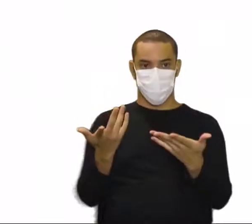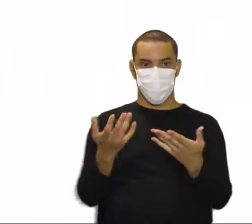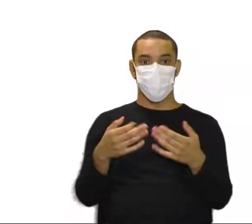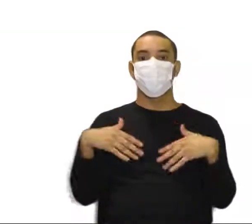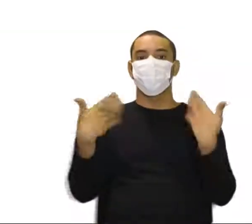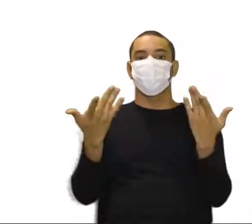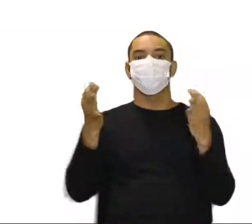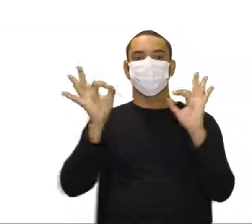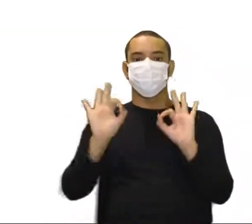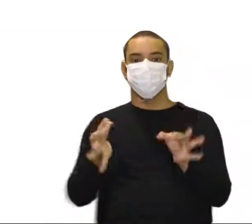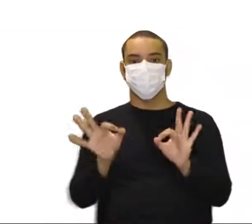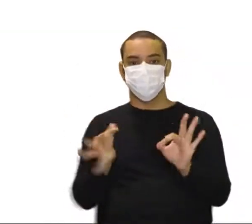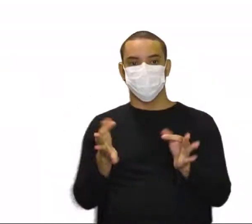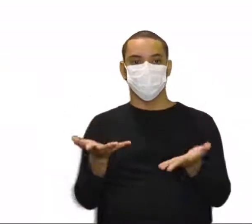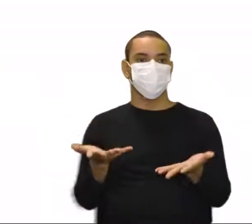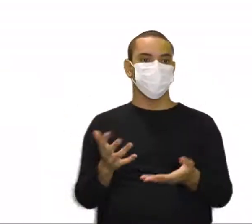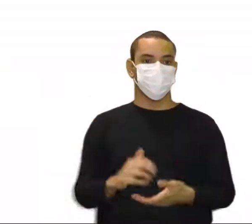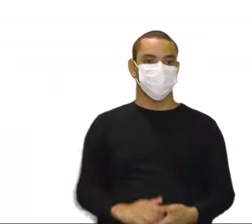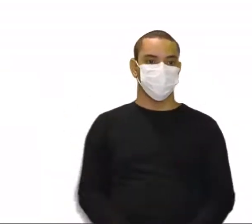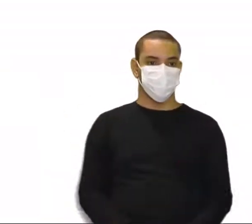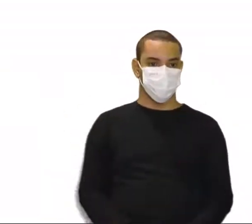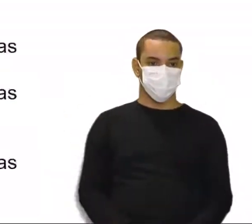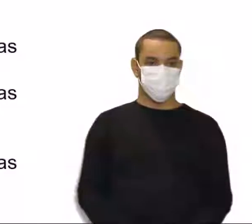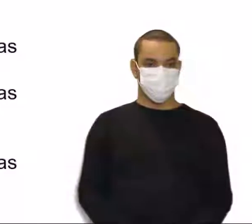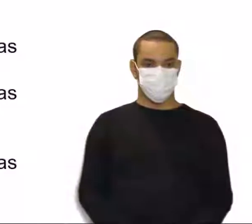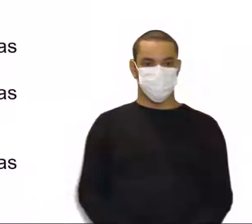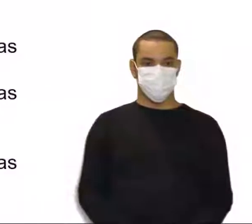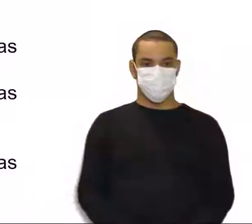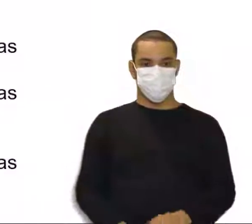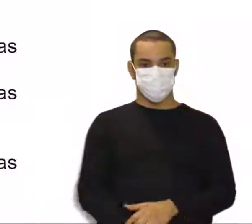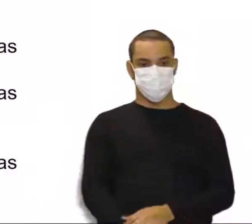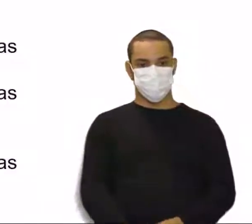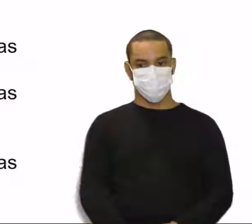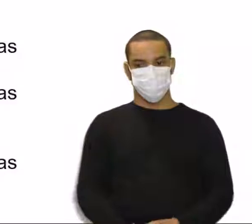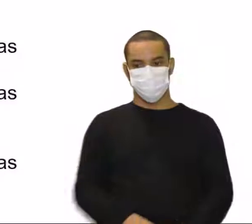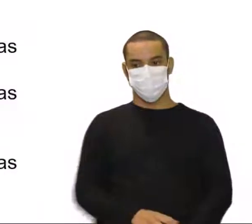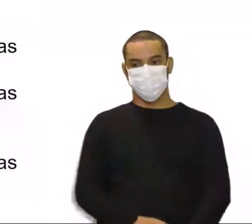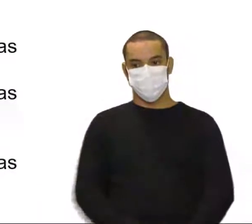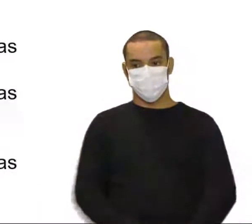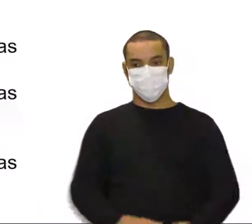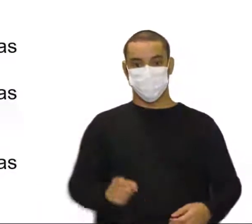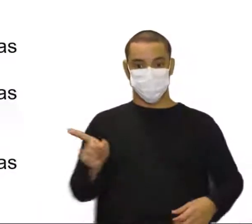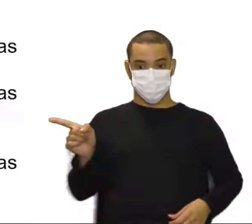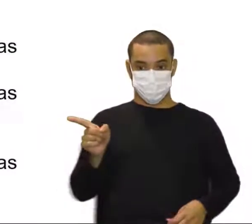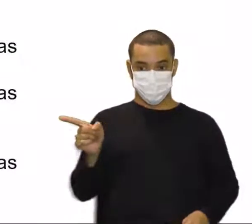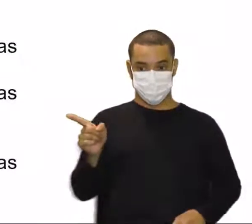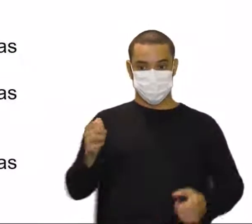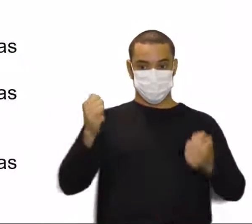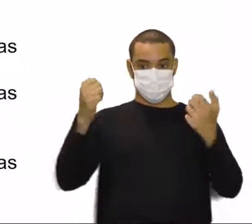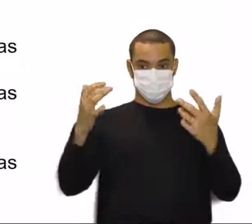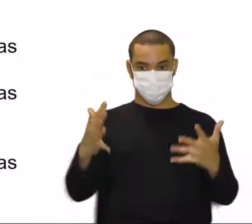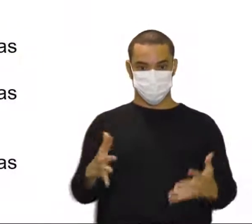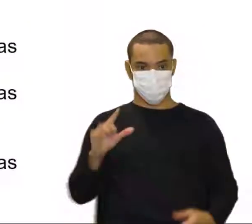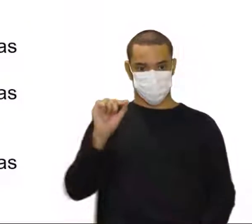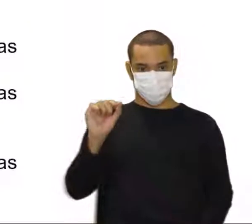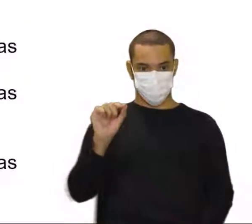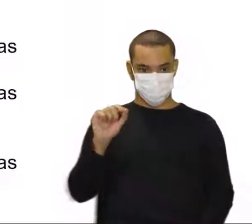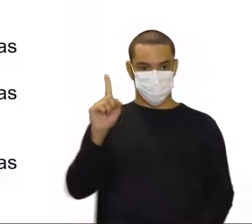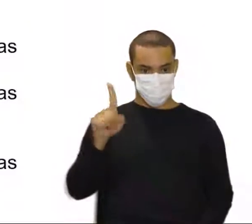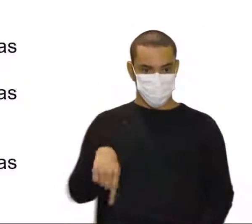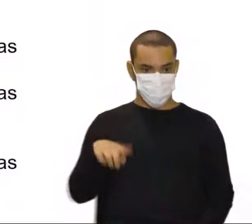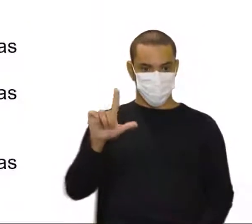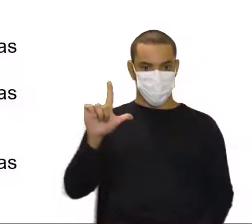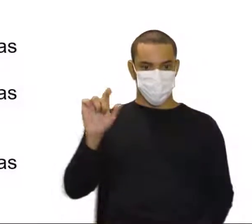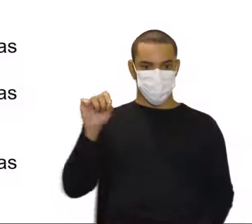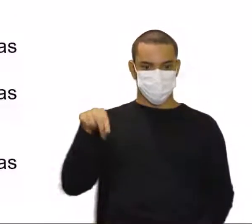corretas apenas as afirmações. Vamos voltar aqui rapidinho. Aqui, ele está falando que ondas gravitacionais são